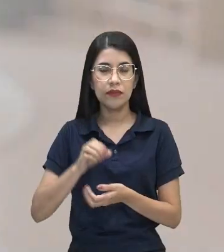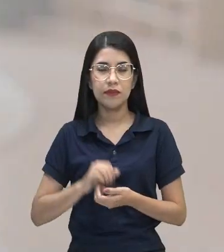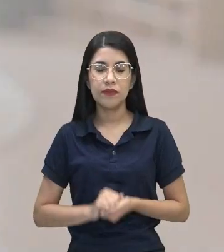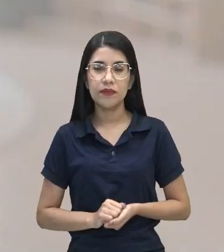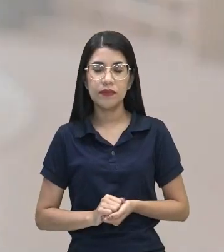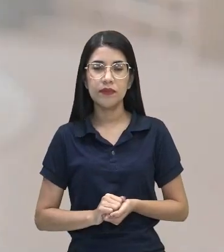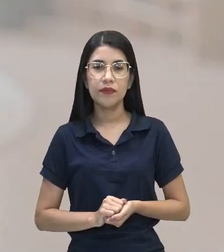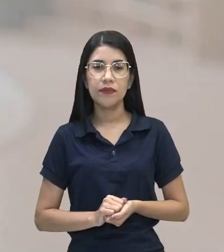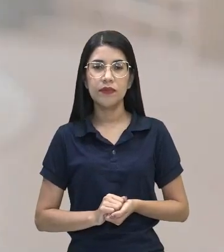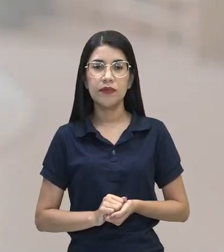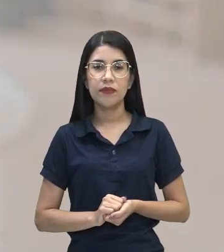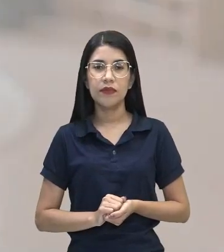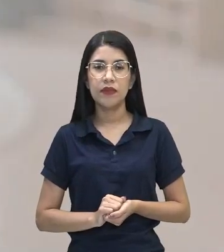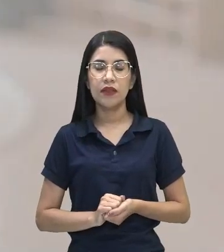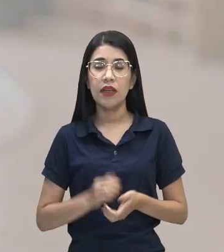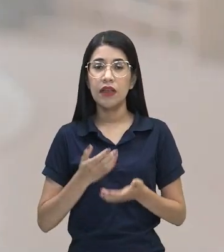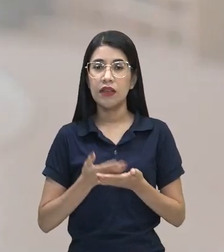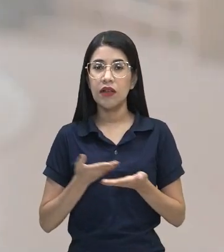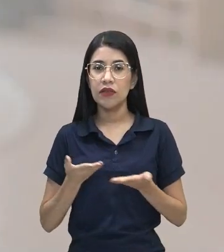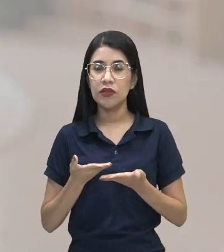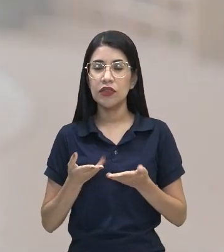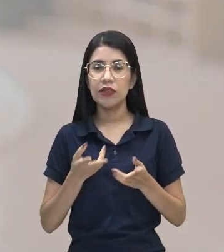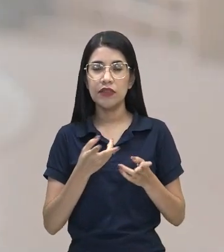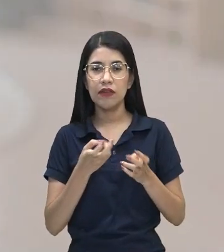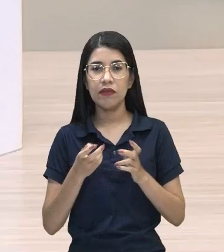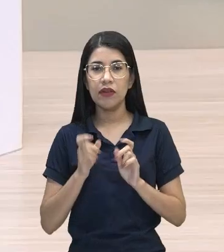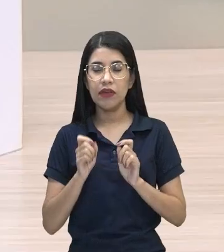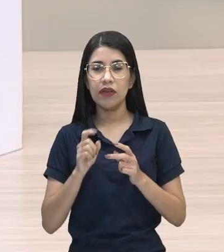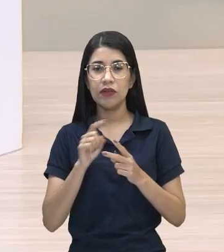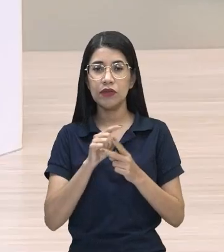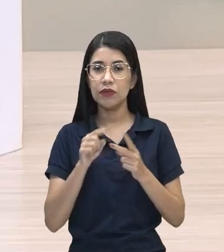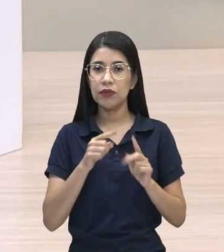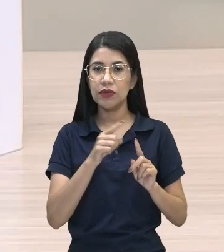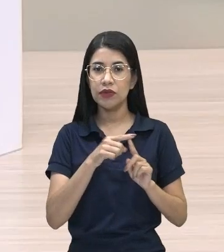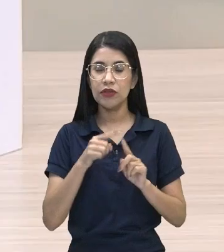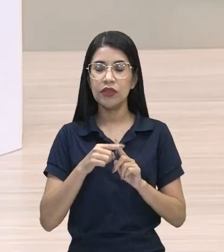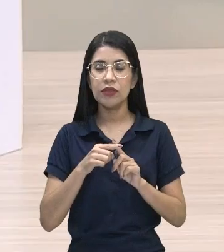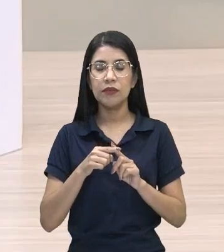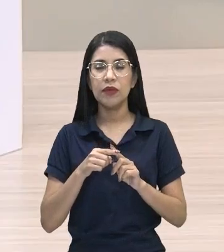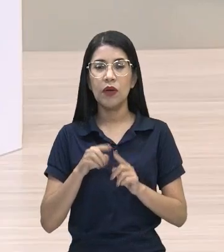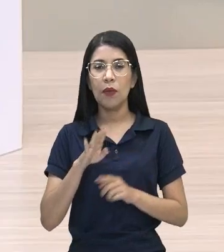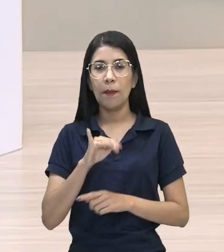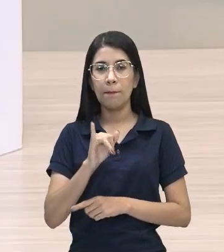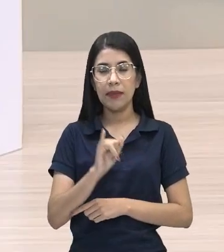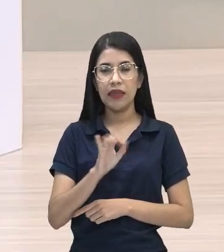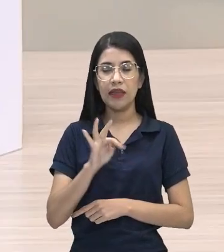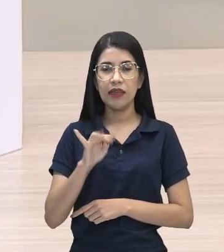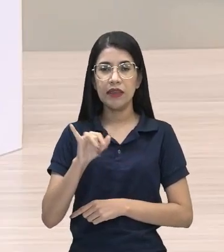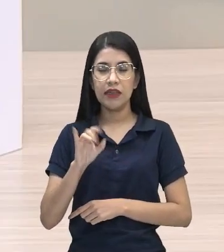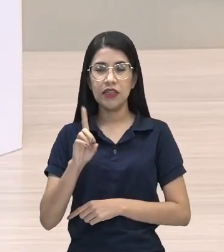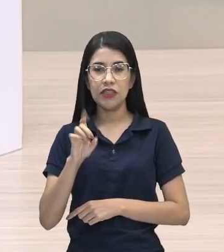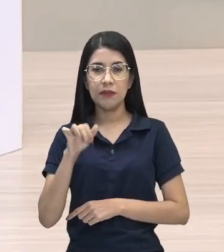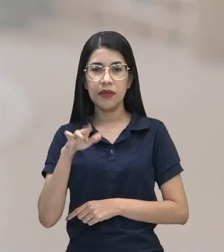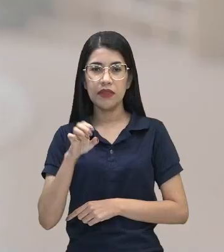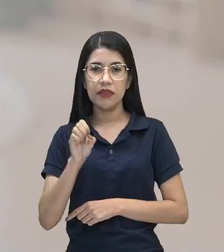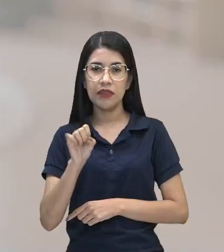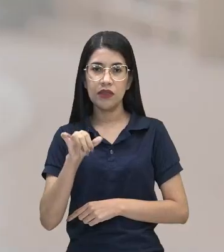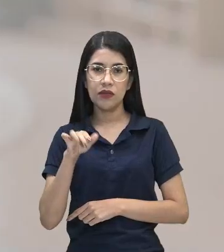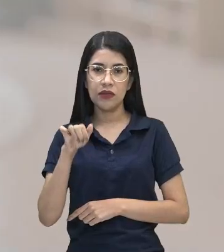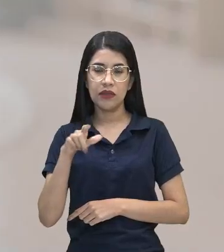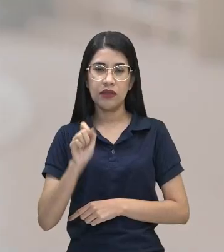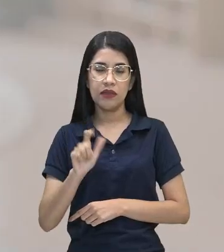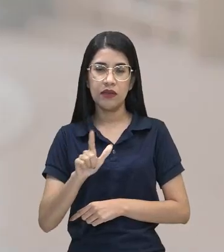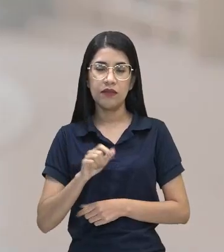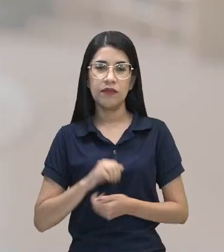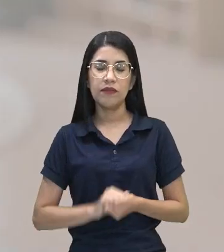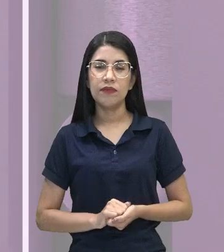Nós vamos explorar nas nossas aulas essas duas formas bidimensionais e objetos tridimensionais. Vamos